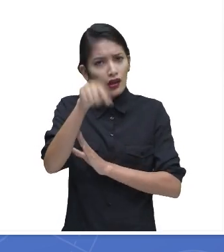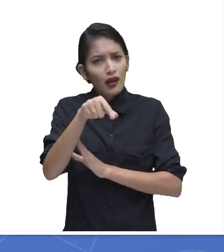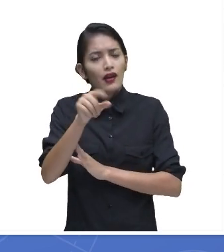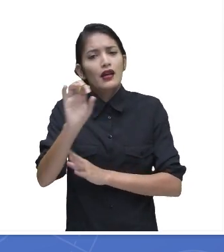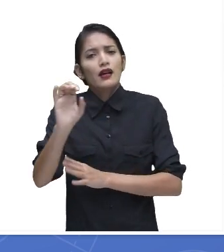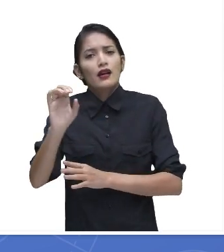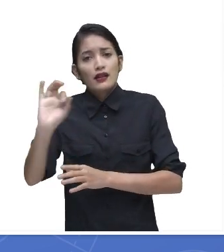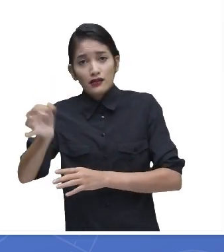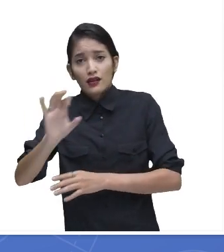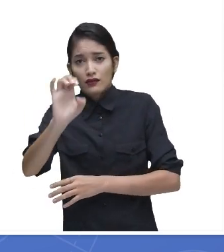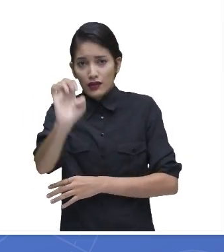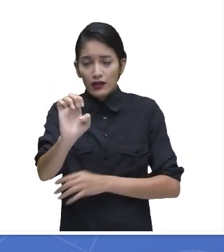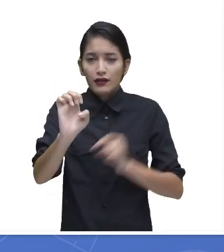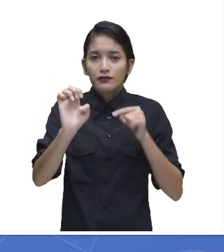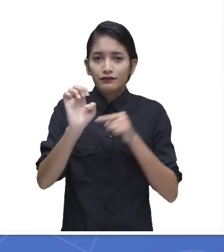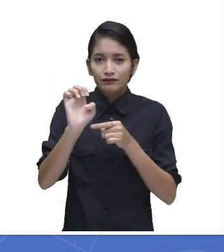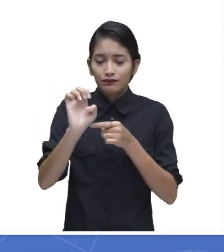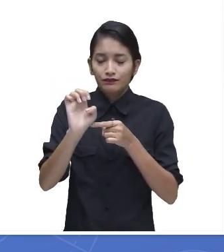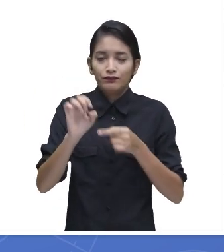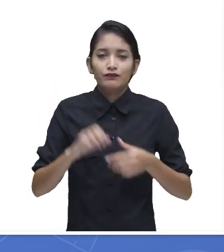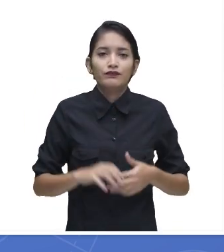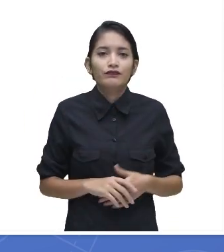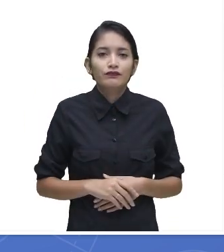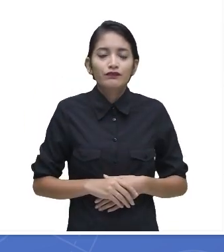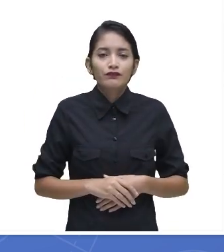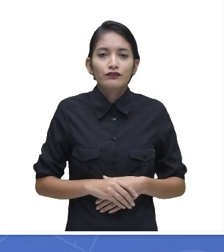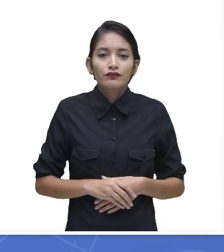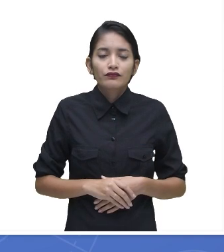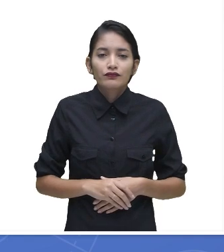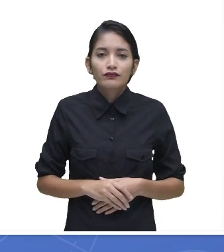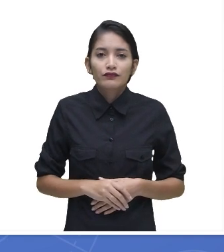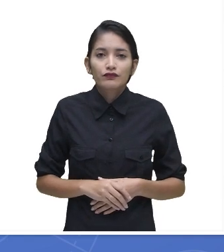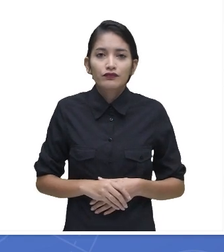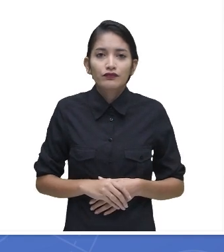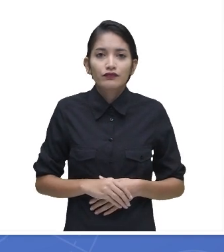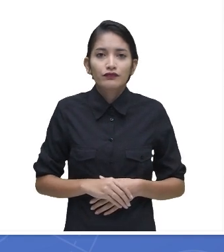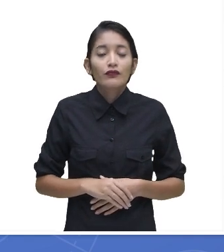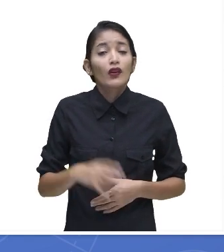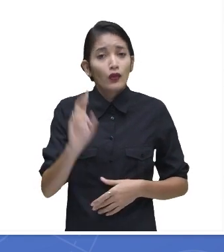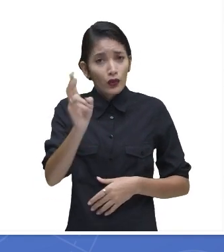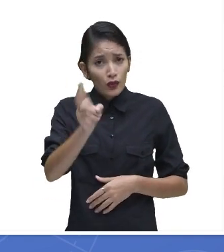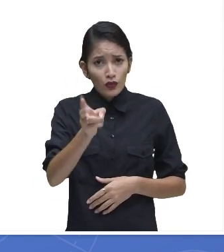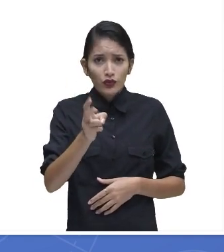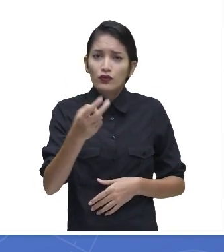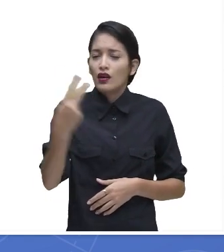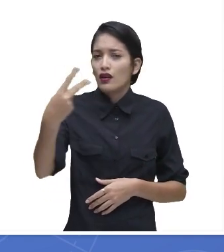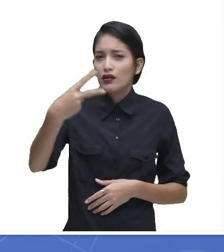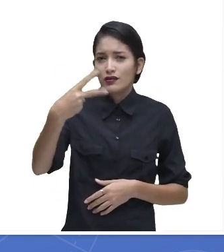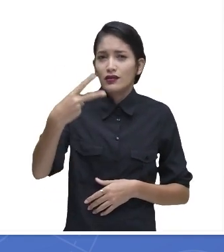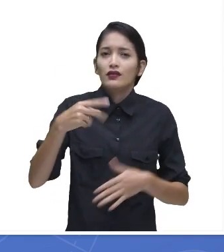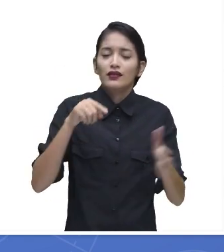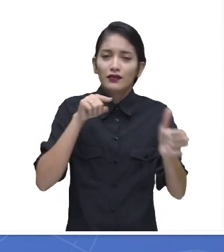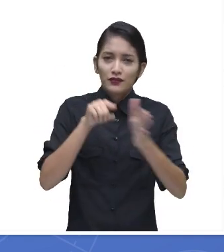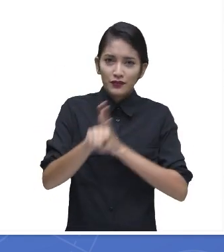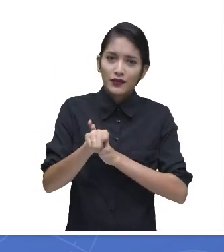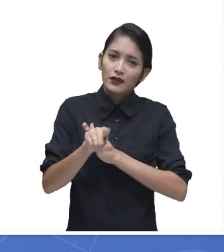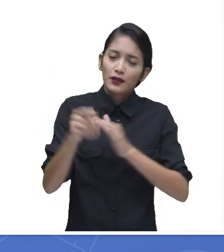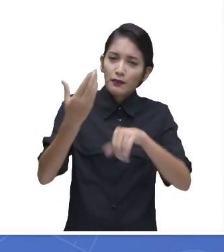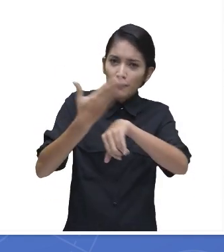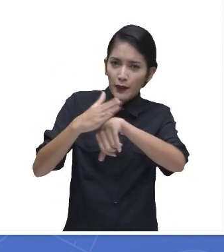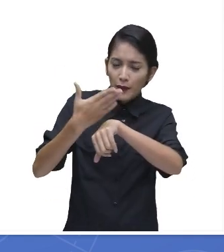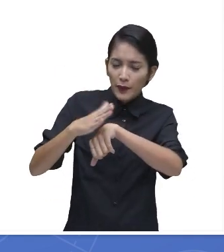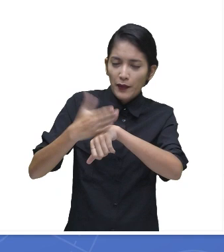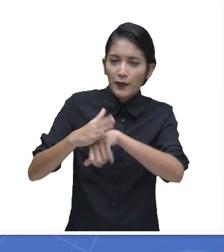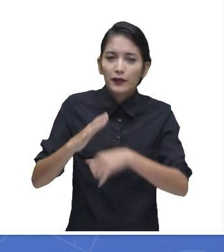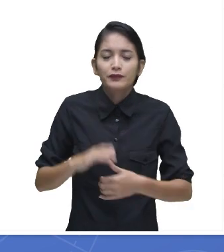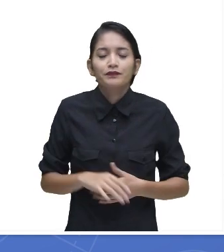letra E, a última alternativa da questão. Vamos agora, seguindo em frente, vamos para a segunda questão da aula de hoje, do nosso praticando de hoje.